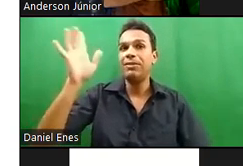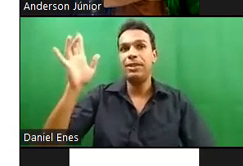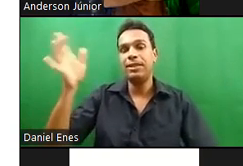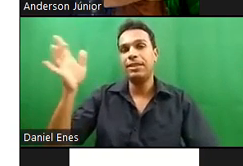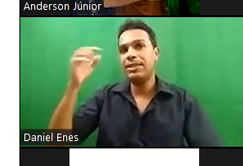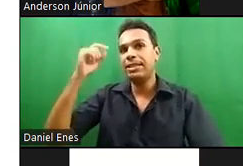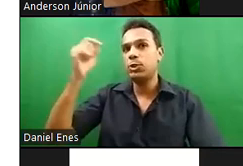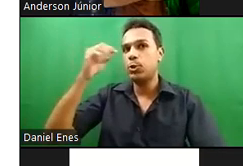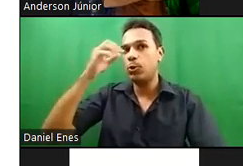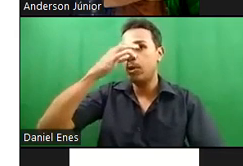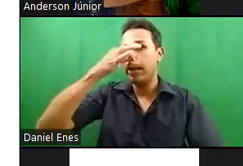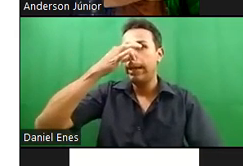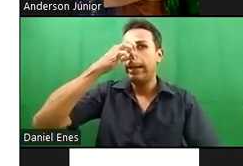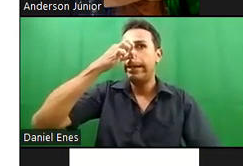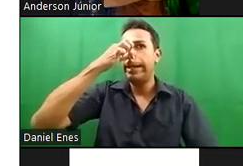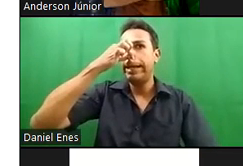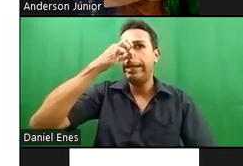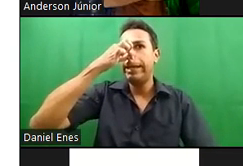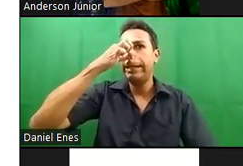minha via e tentar fazer esses sons, ó,